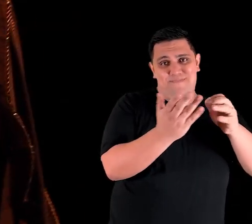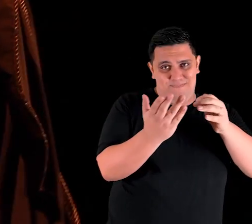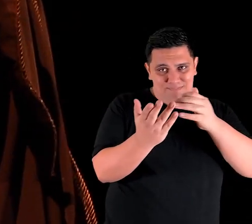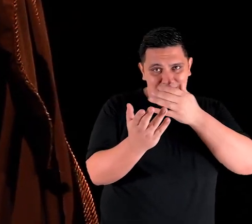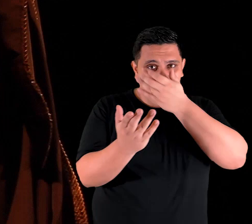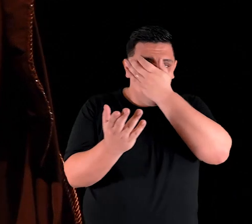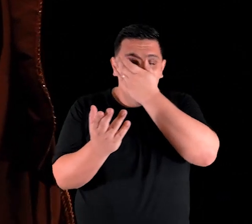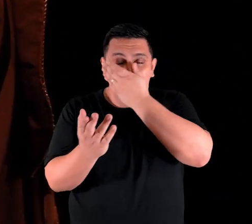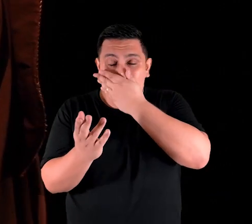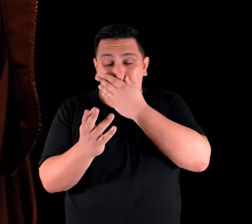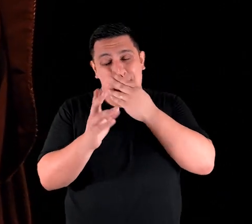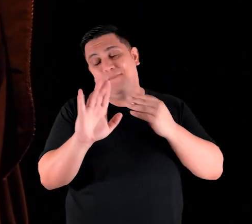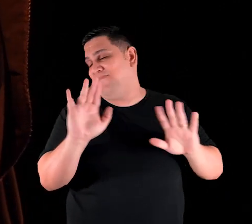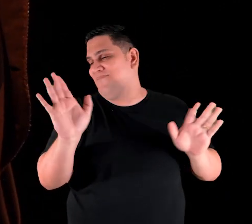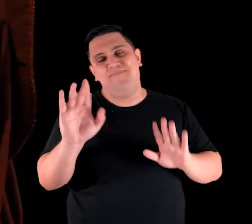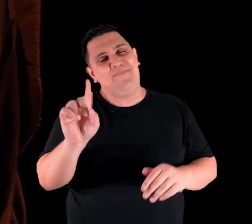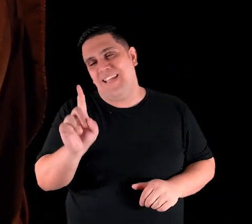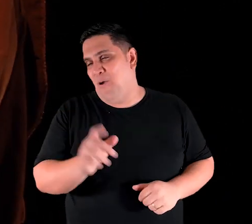E não